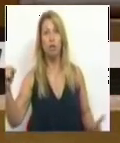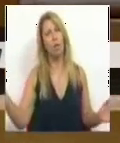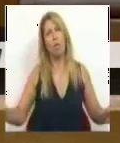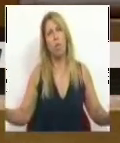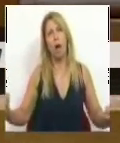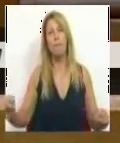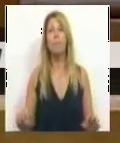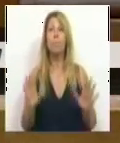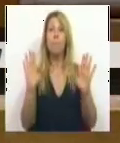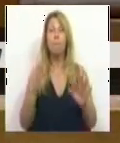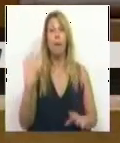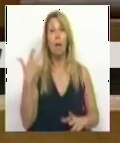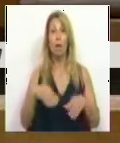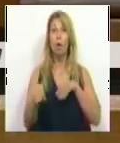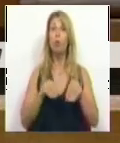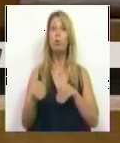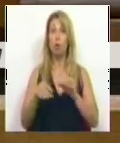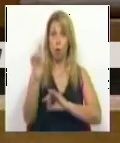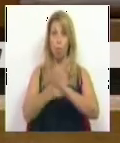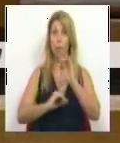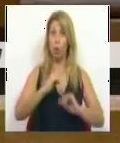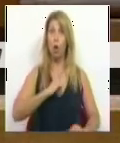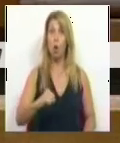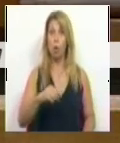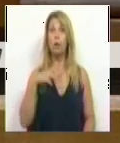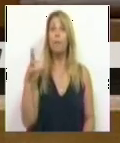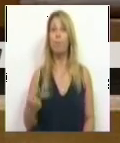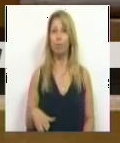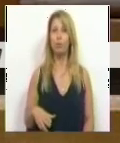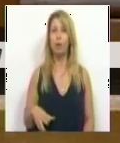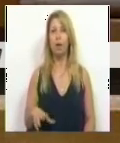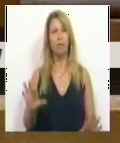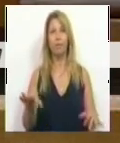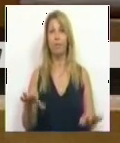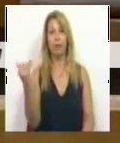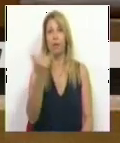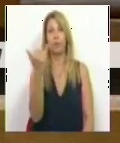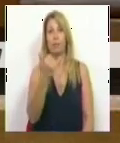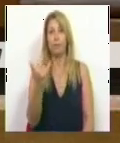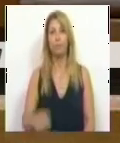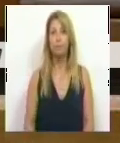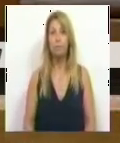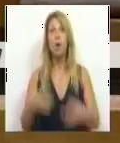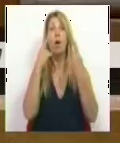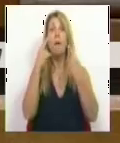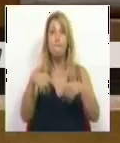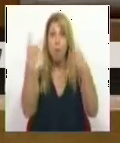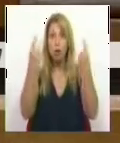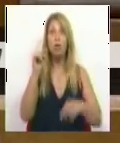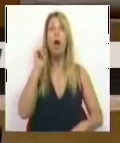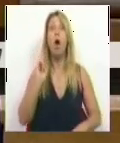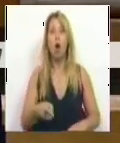Mas quando o jogo europeu é contra Portugal, deixam de fazer de conta para mostrarem o que é fazer